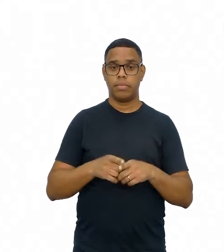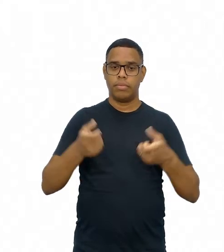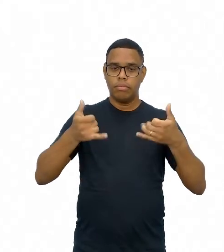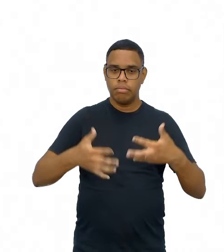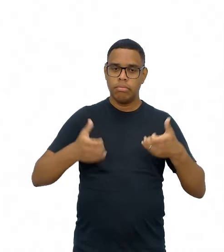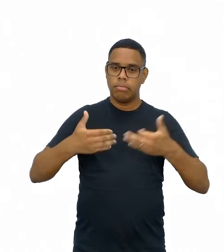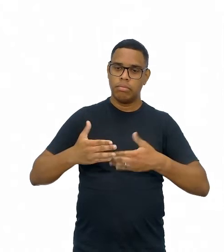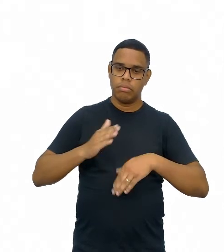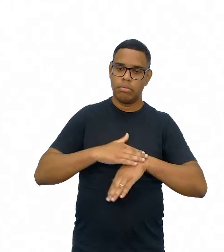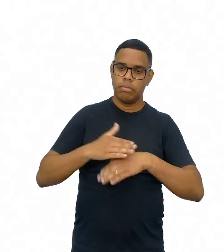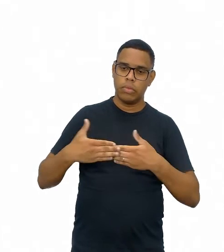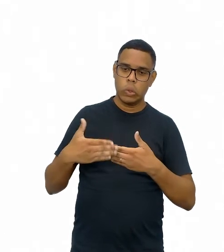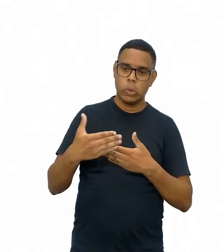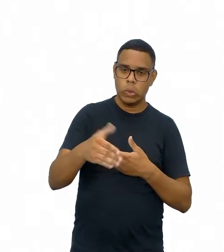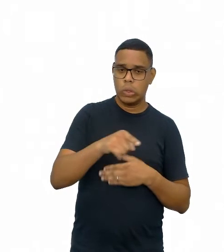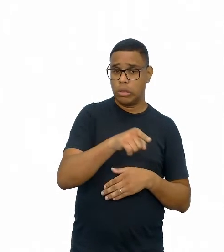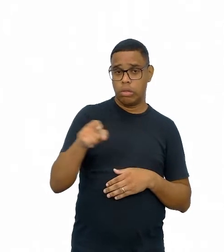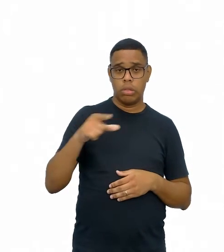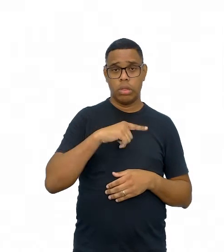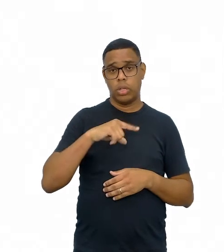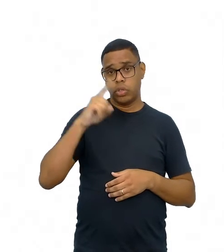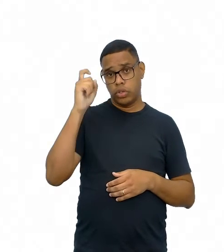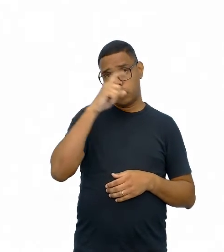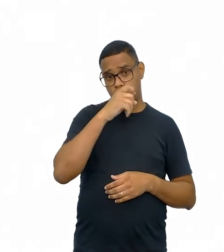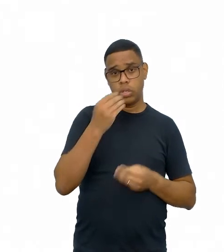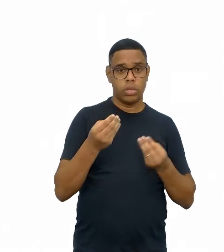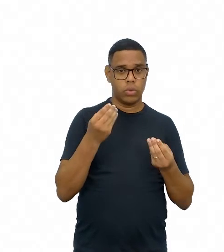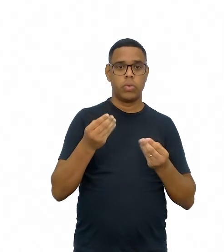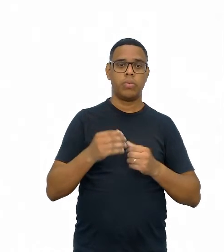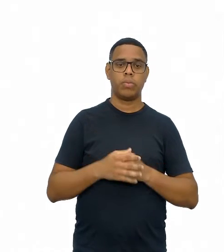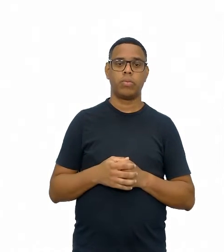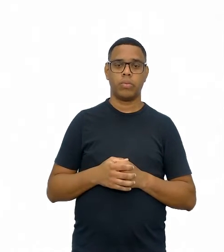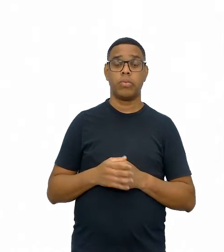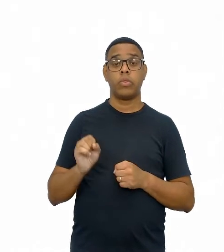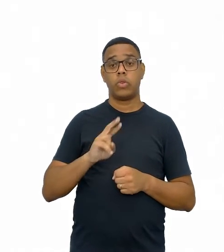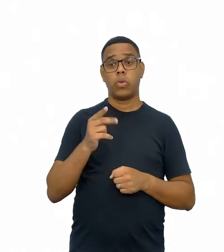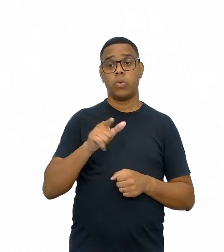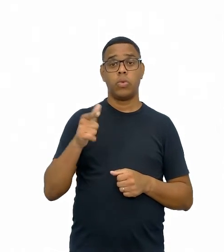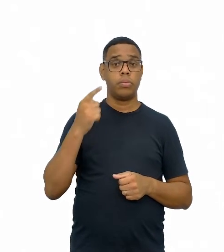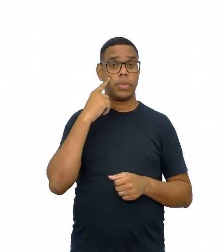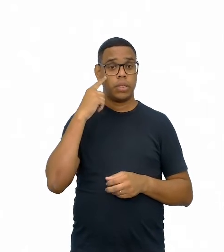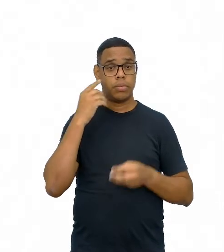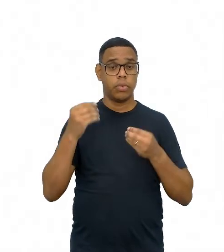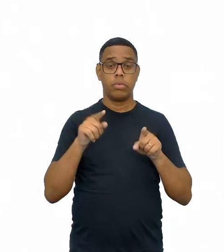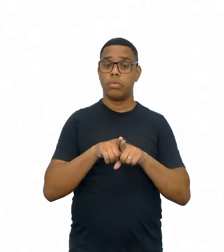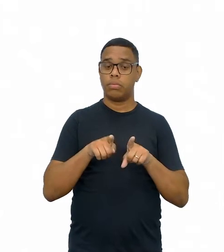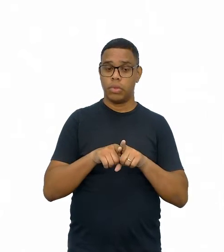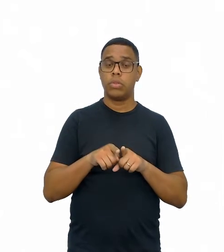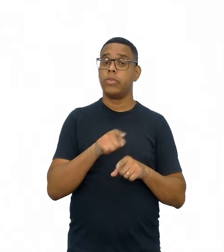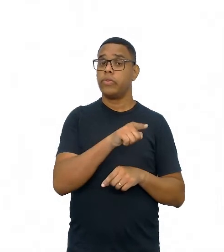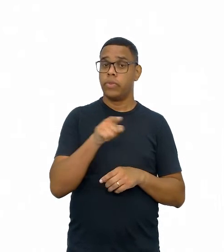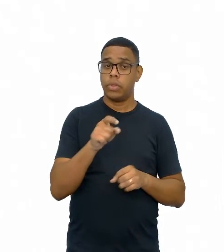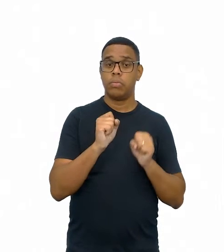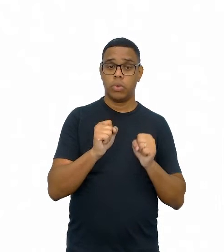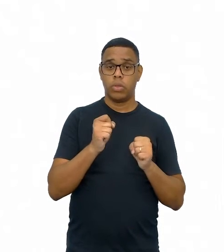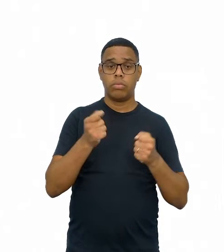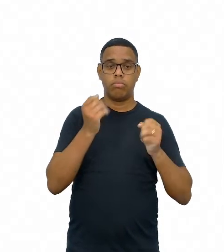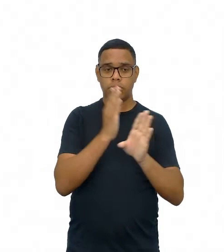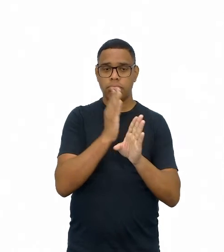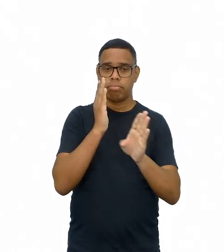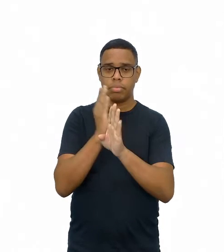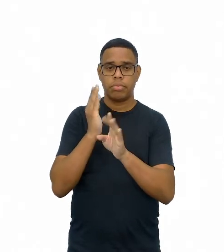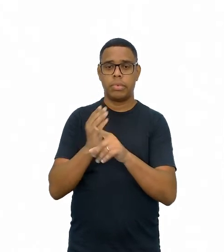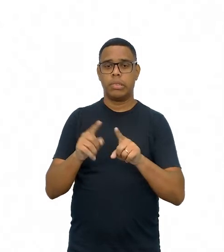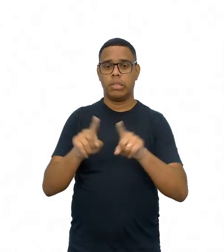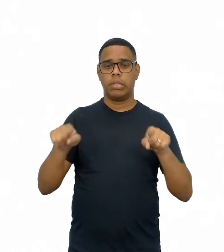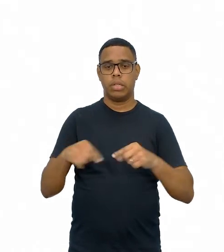trabalhando com eles essas dificuldades que foram ali apresentadas ou outros pensamentos, inclusive, que você pode descobrir em sala